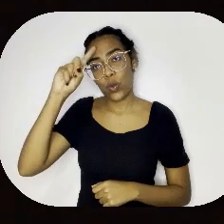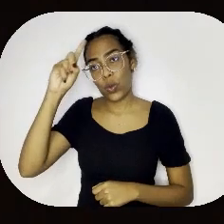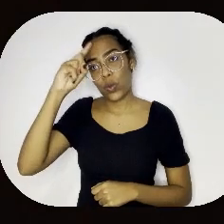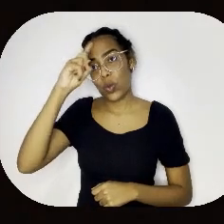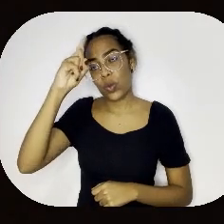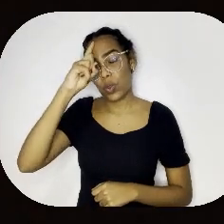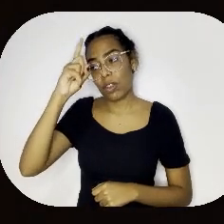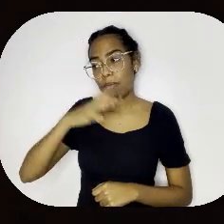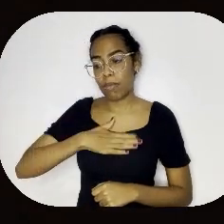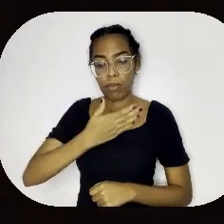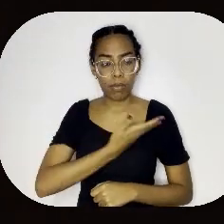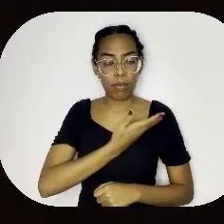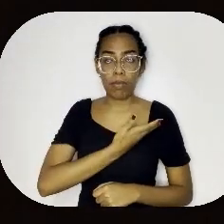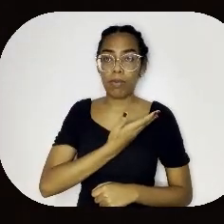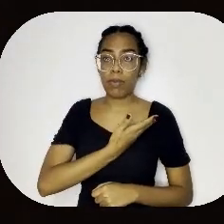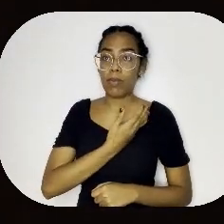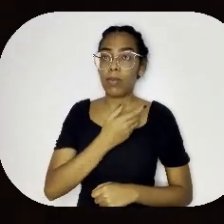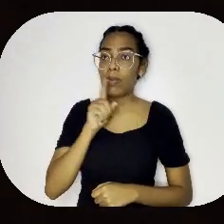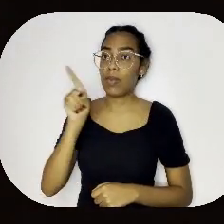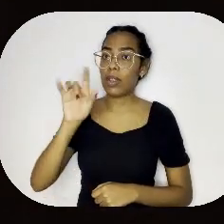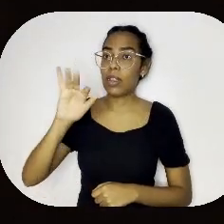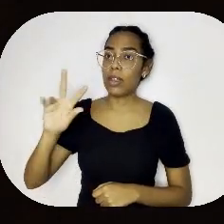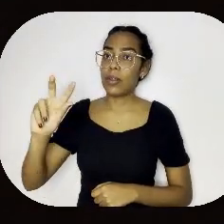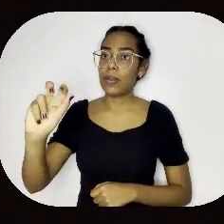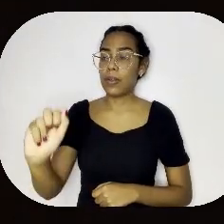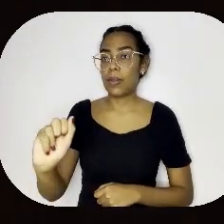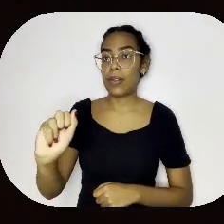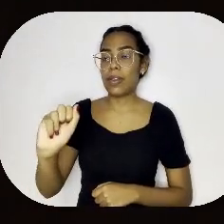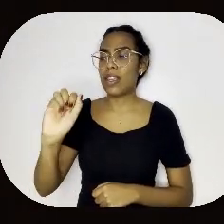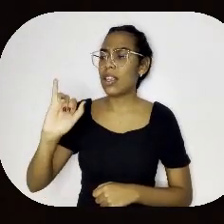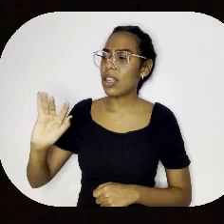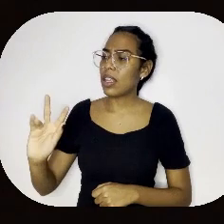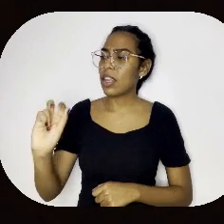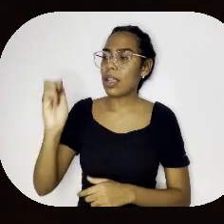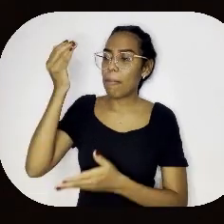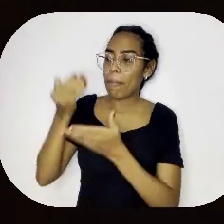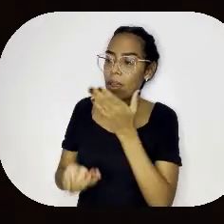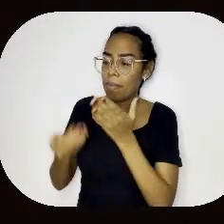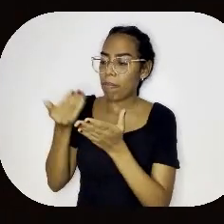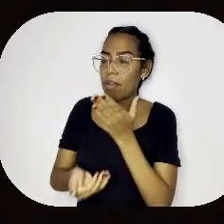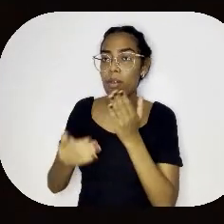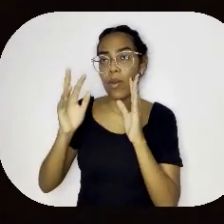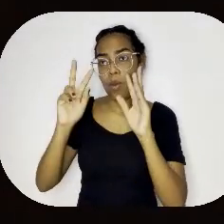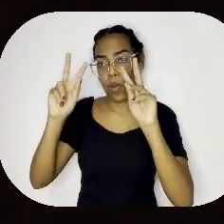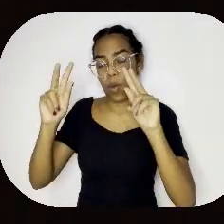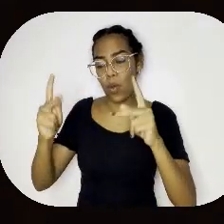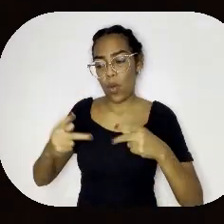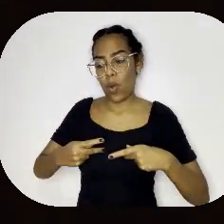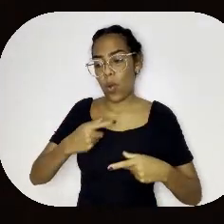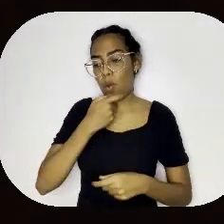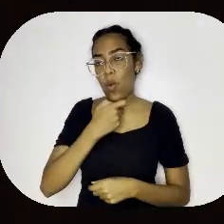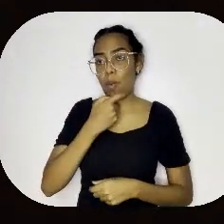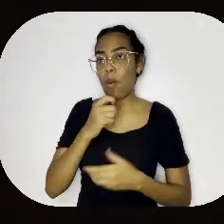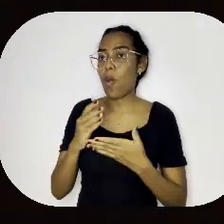Meus amigos foram às ilhas. Ilhas perdem os homens. Entretanto, alguns se salvaram